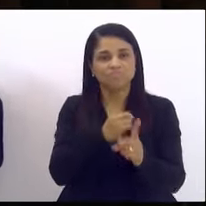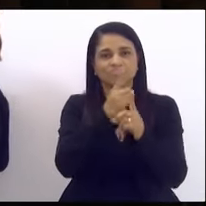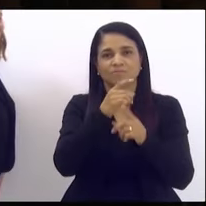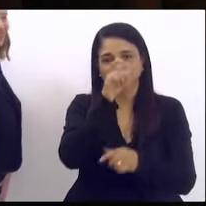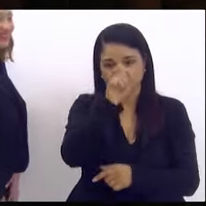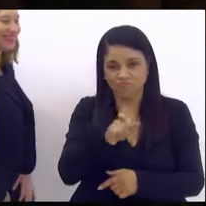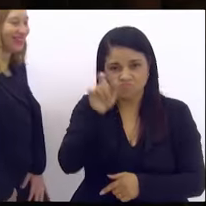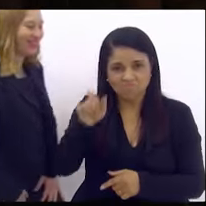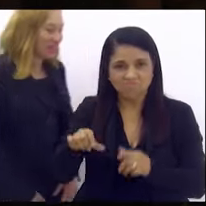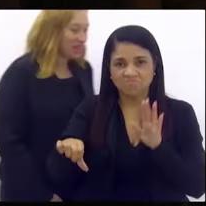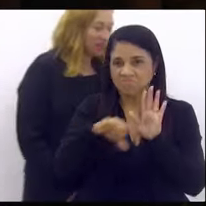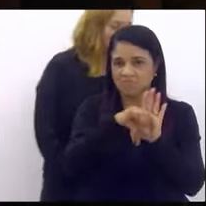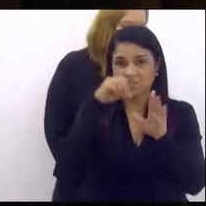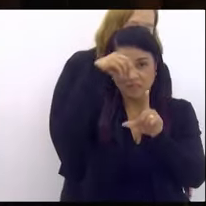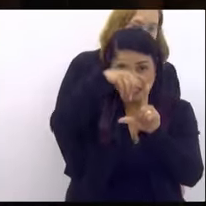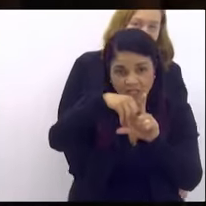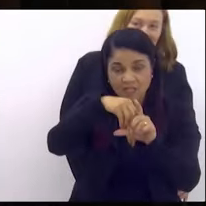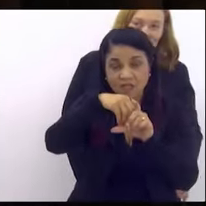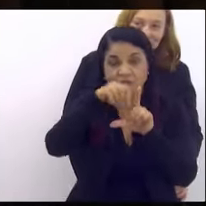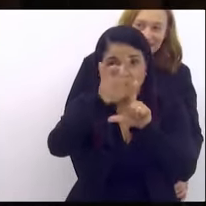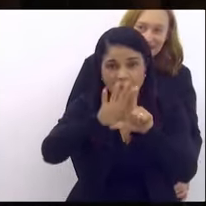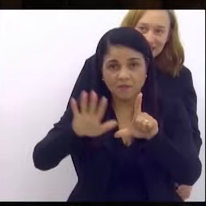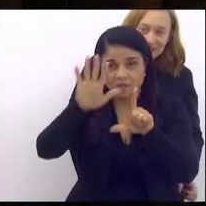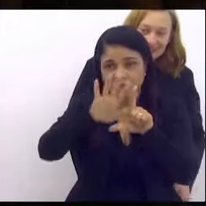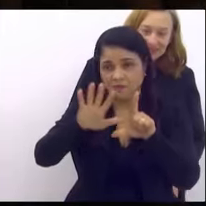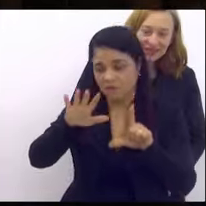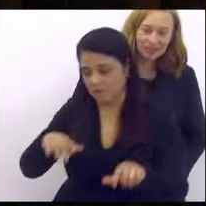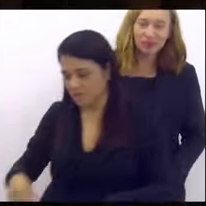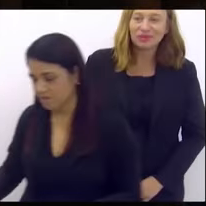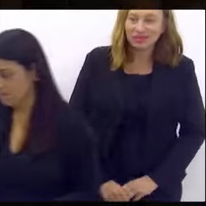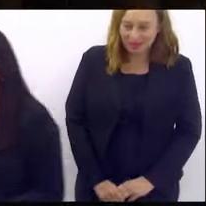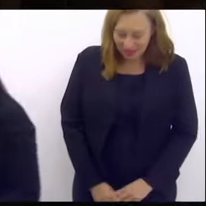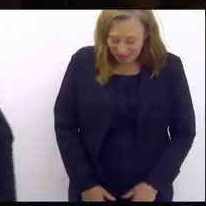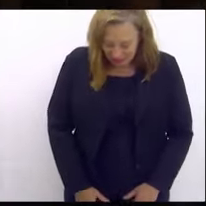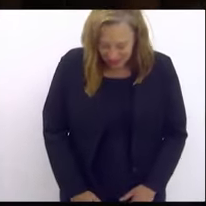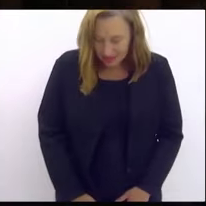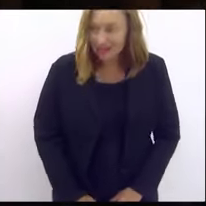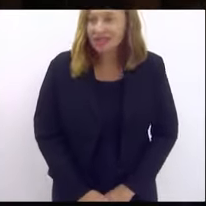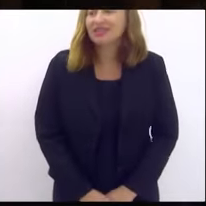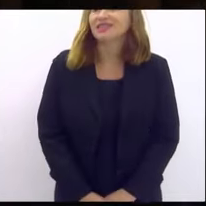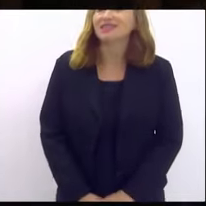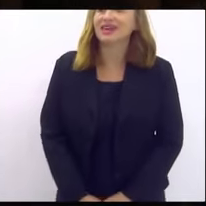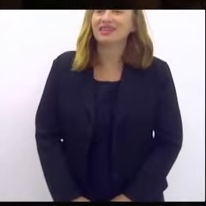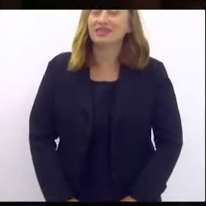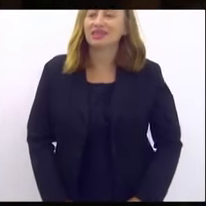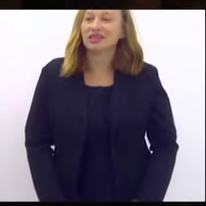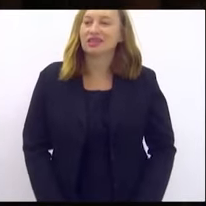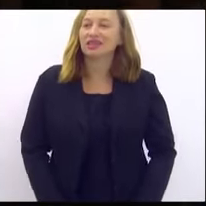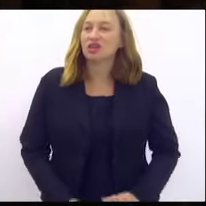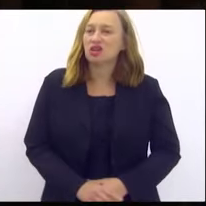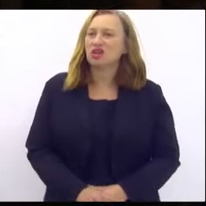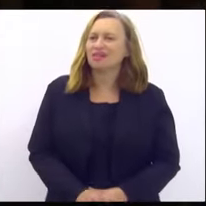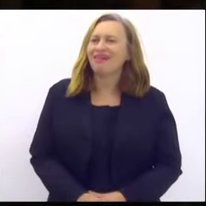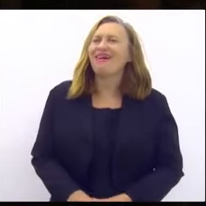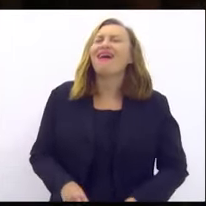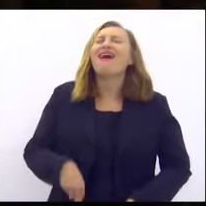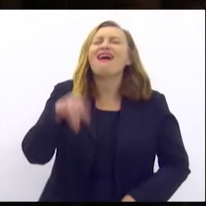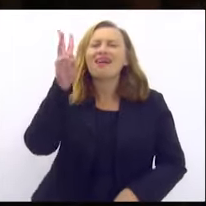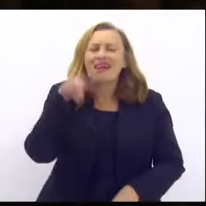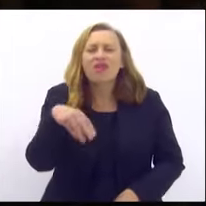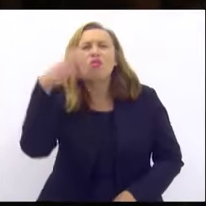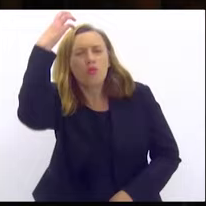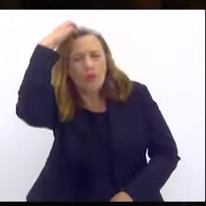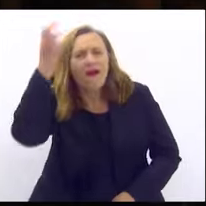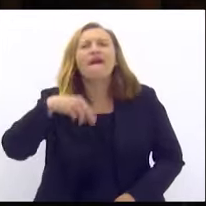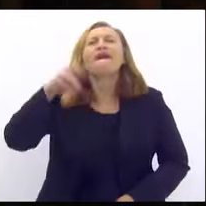dentro dessa plataforma discord por exemplo por exemplo Então como é que a quem você vai responsabilizar